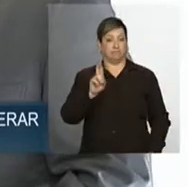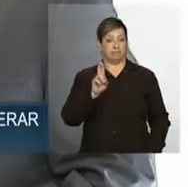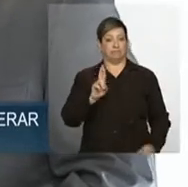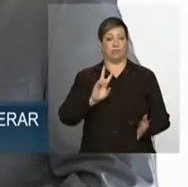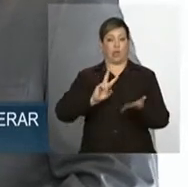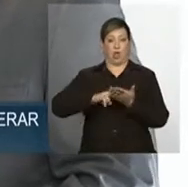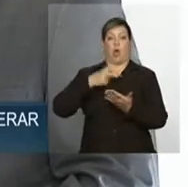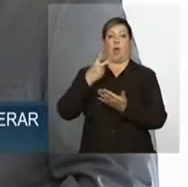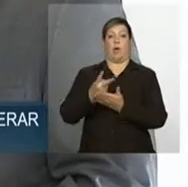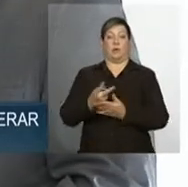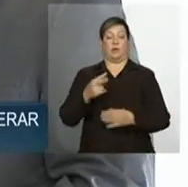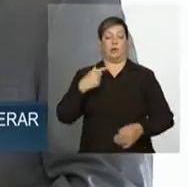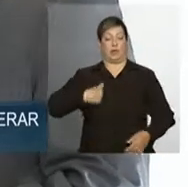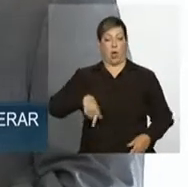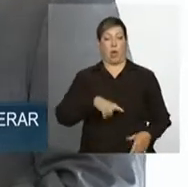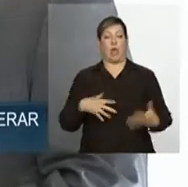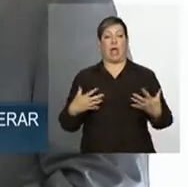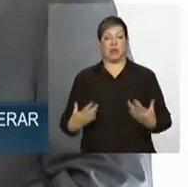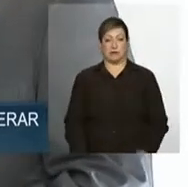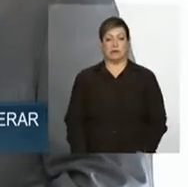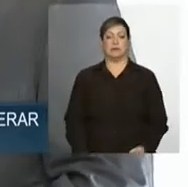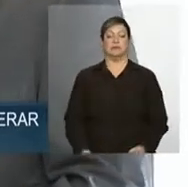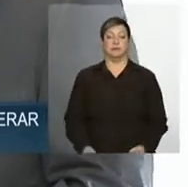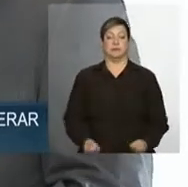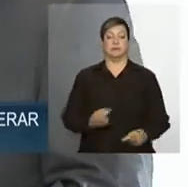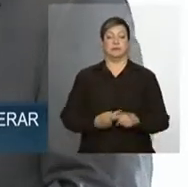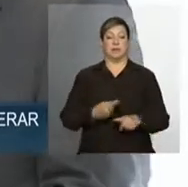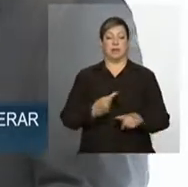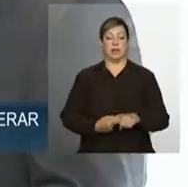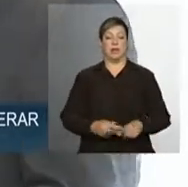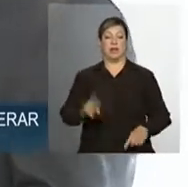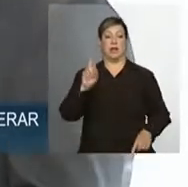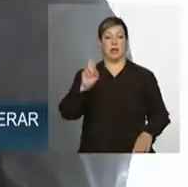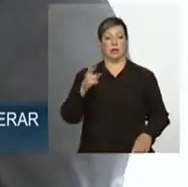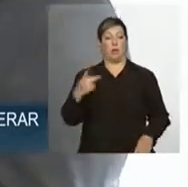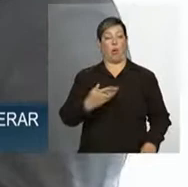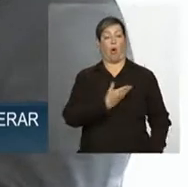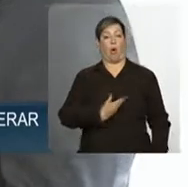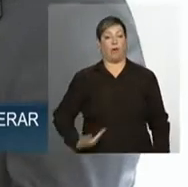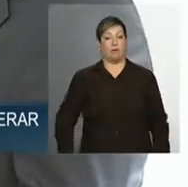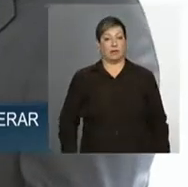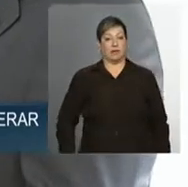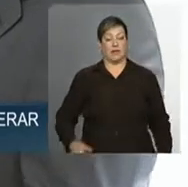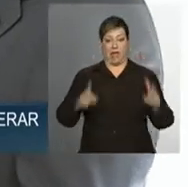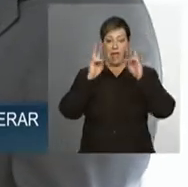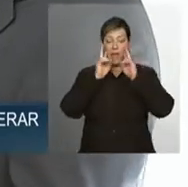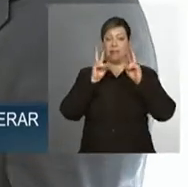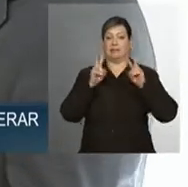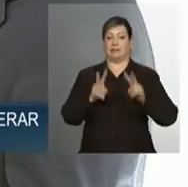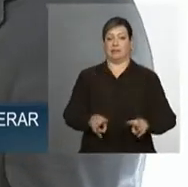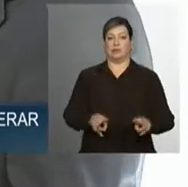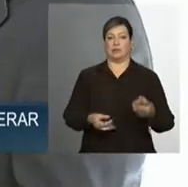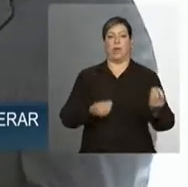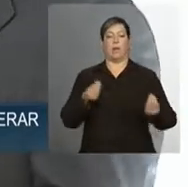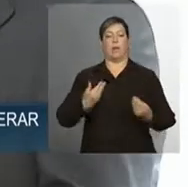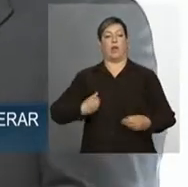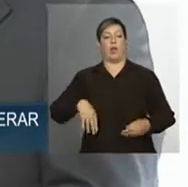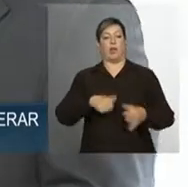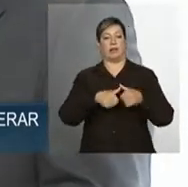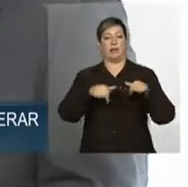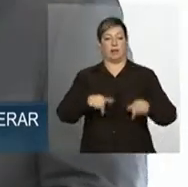que assumimos. Uma responsabilidade do governo, que estará atento, como estamos aqui